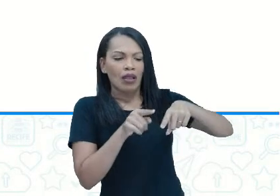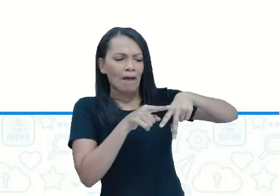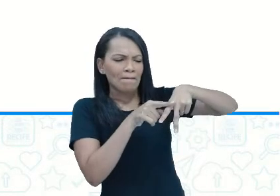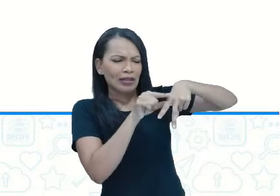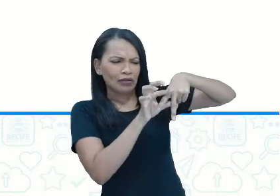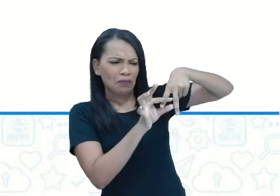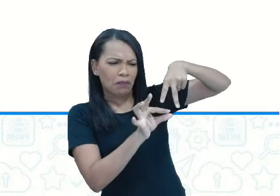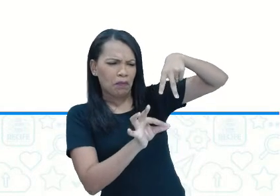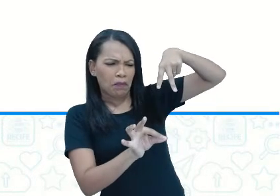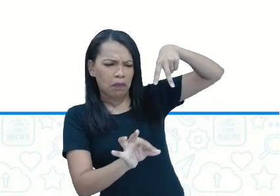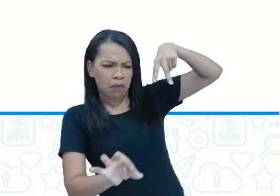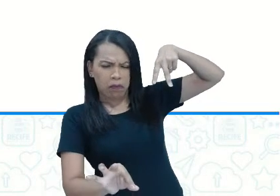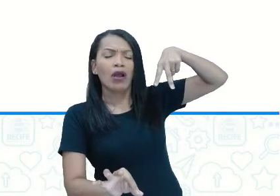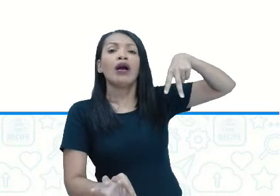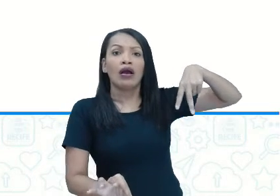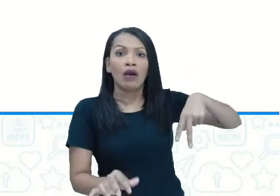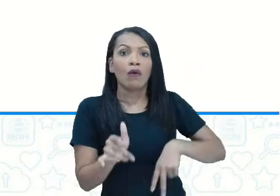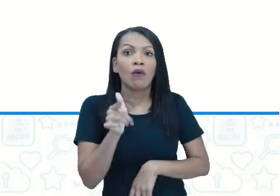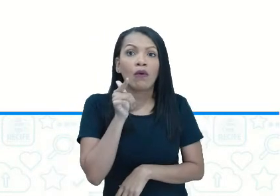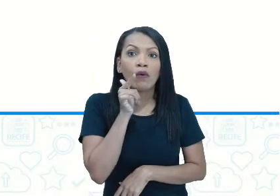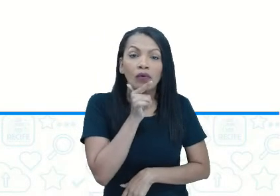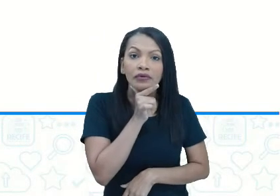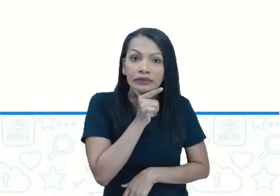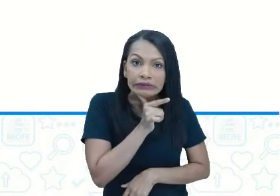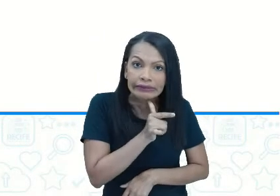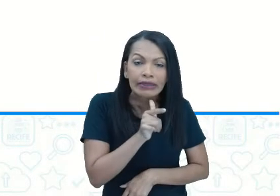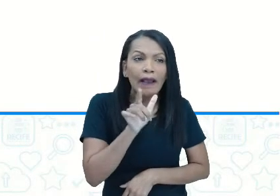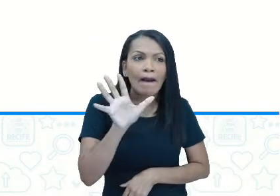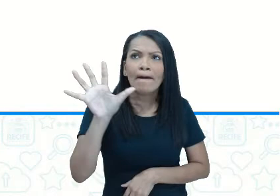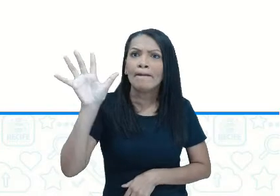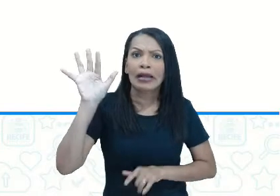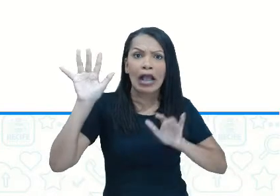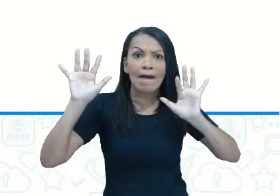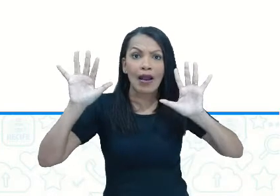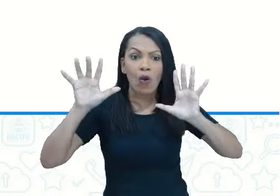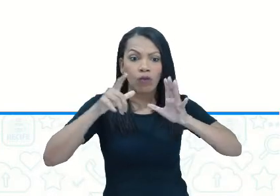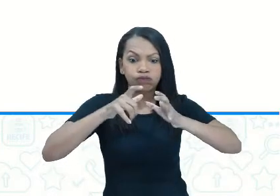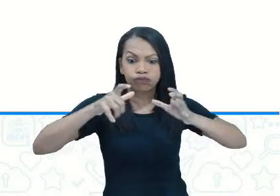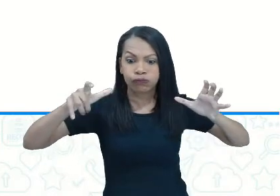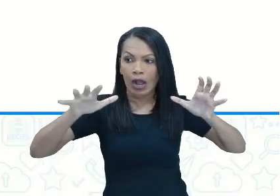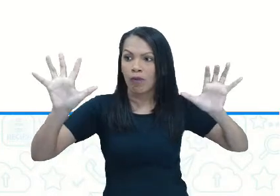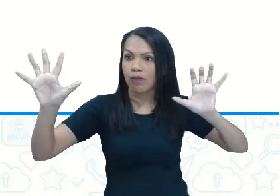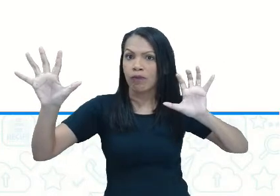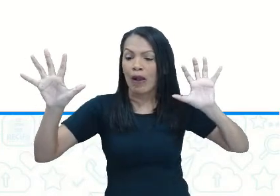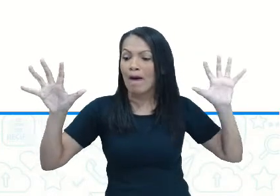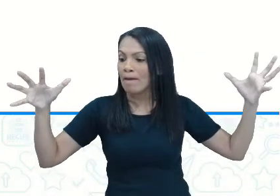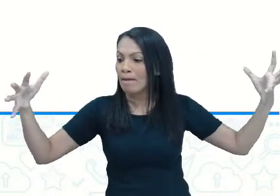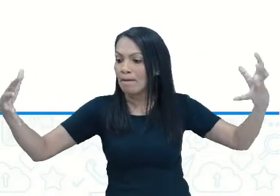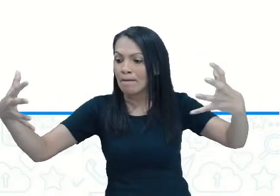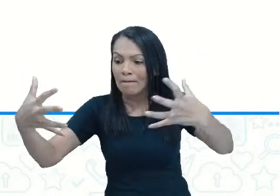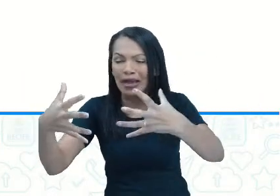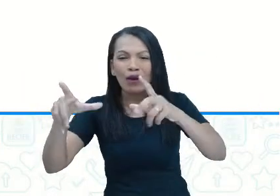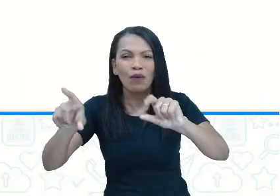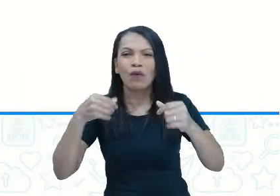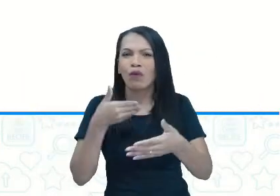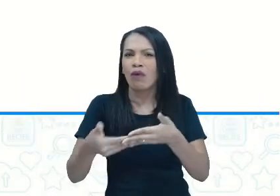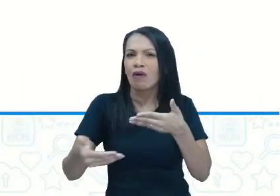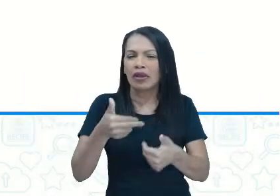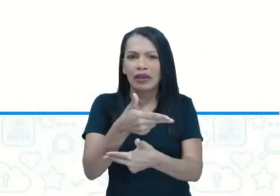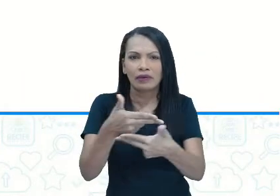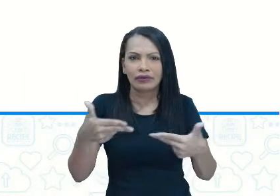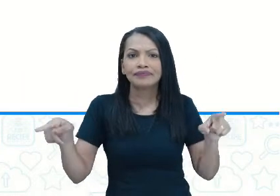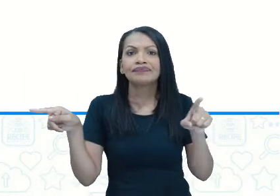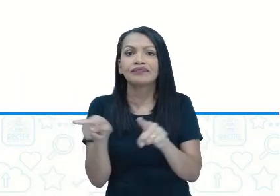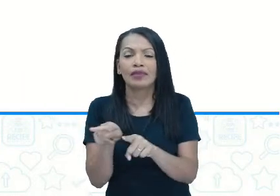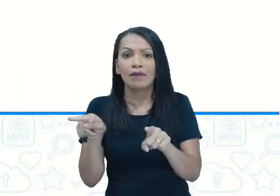monstro conseguia pegar qualquer coisa com suas mãos grandes e pular obstáculos com suas